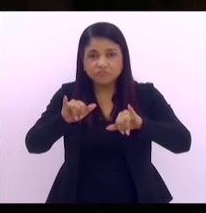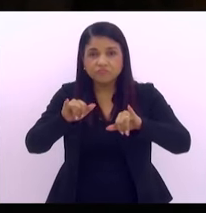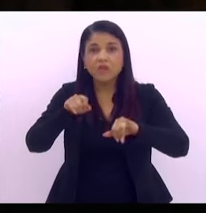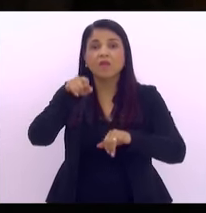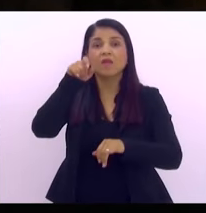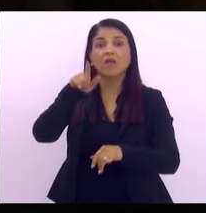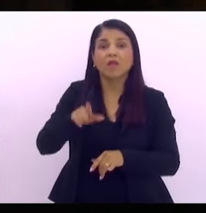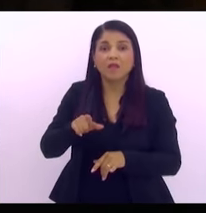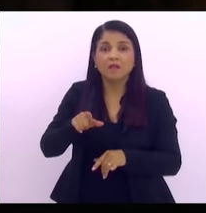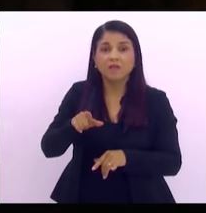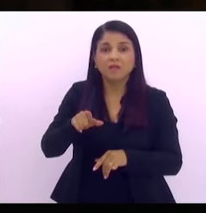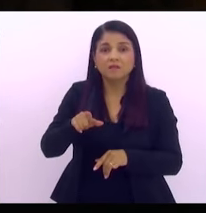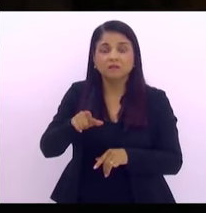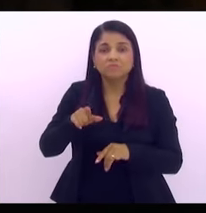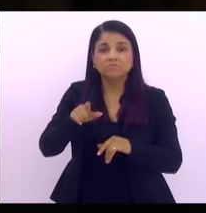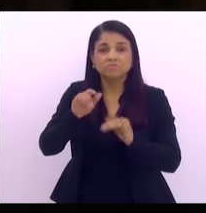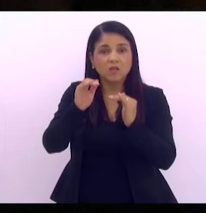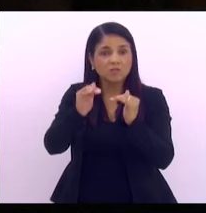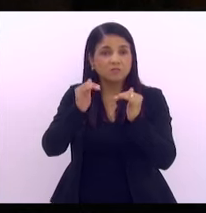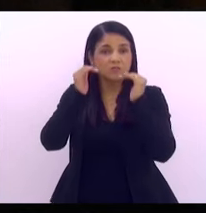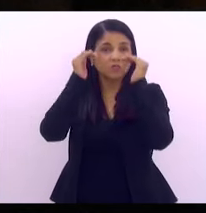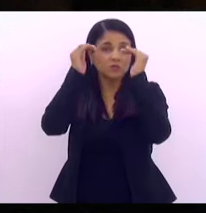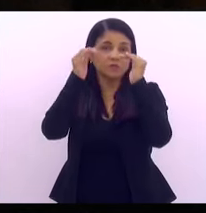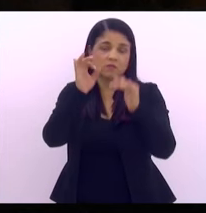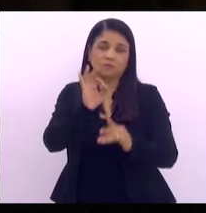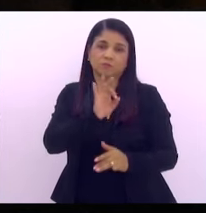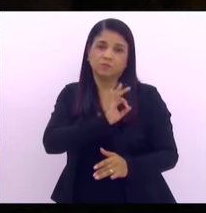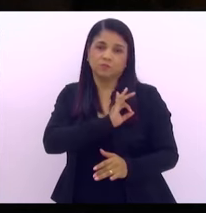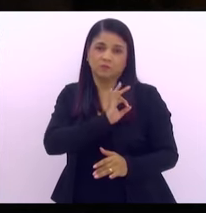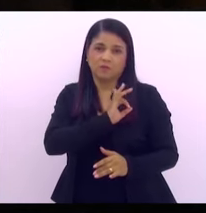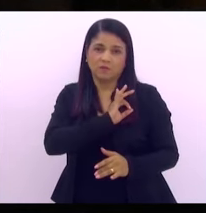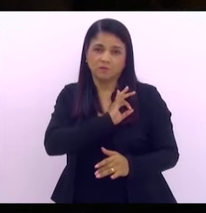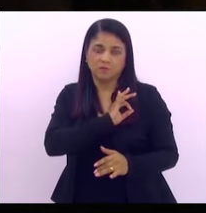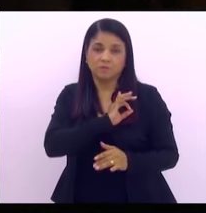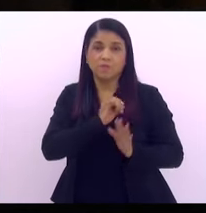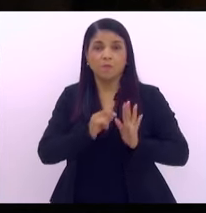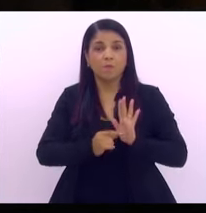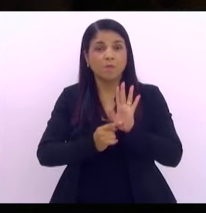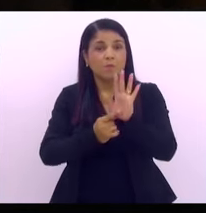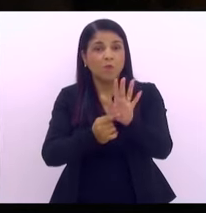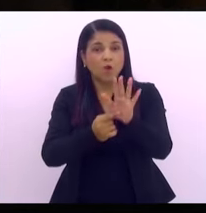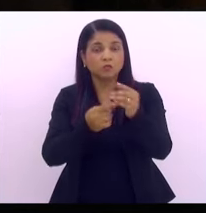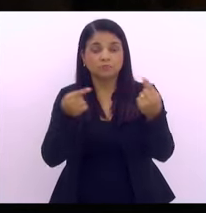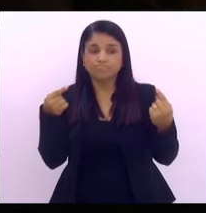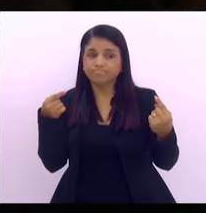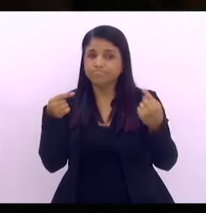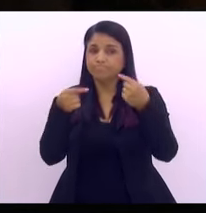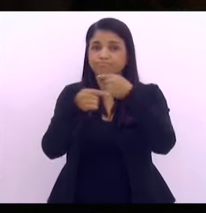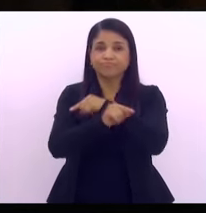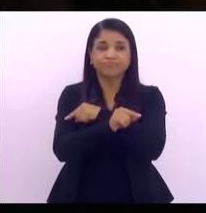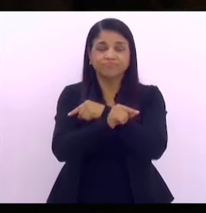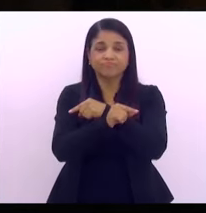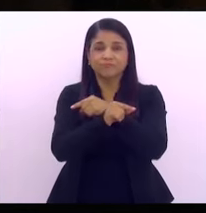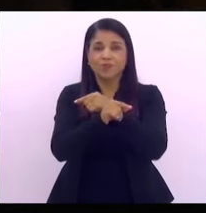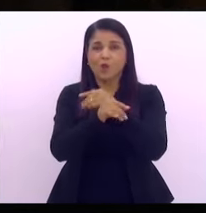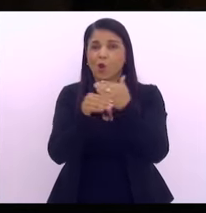quem divulga são as autoridades policiais. O que mostra também um desencontro, até